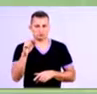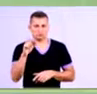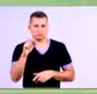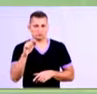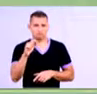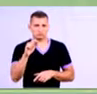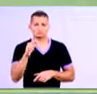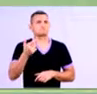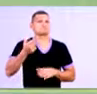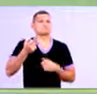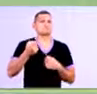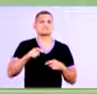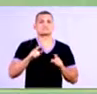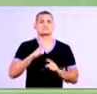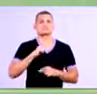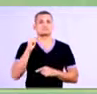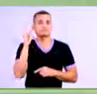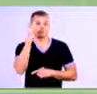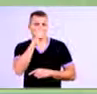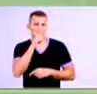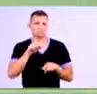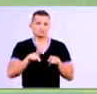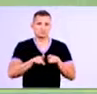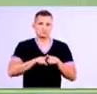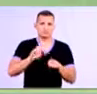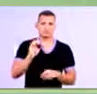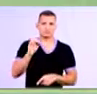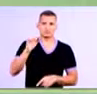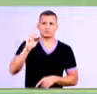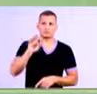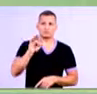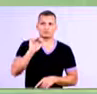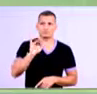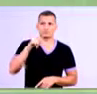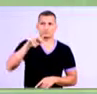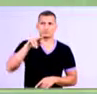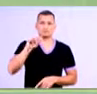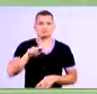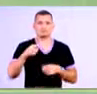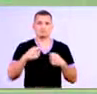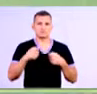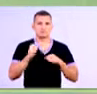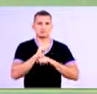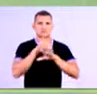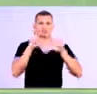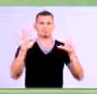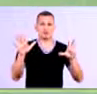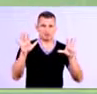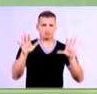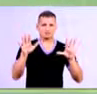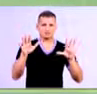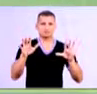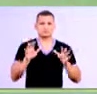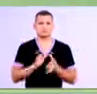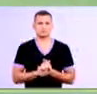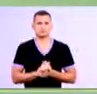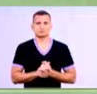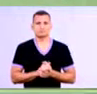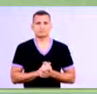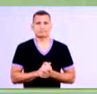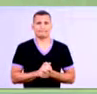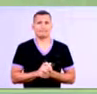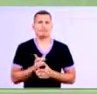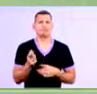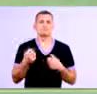dificuldades. E ser ubíqua. O seu uso deve ser transparente e intuitivo para o usuário. Ele não precisa